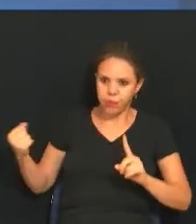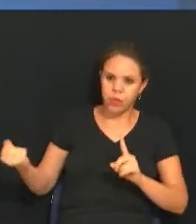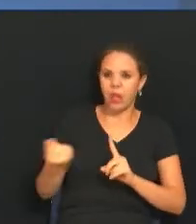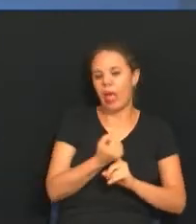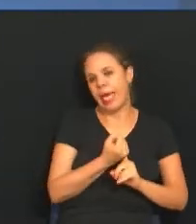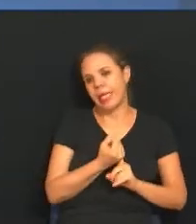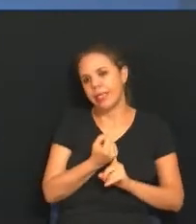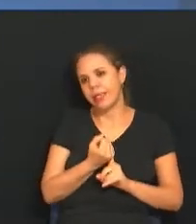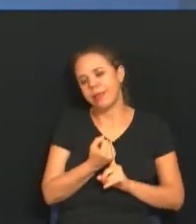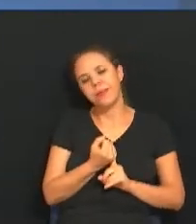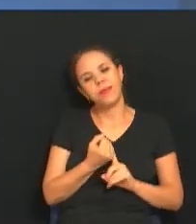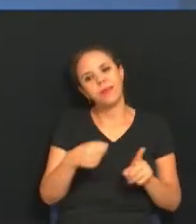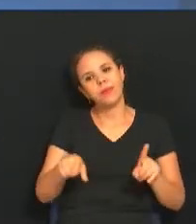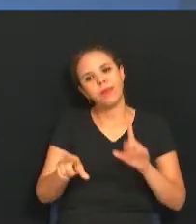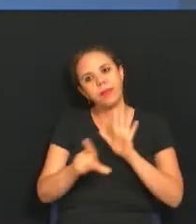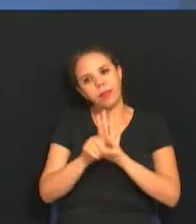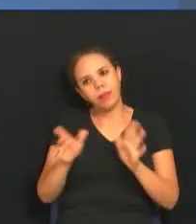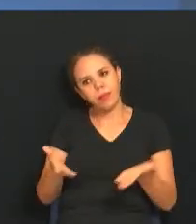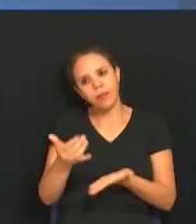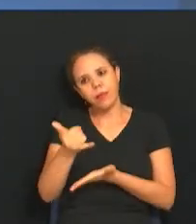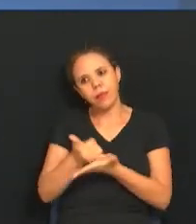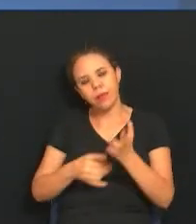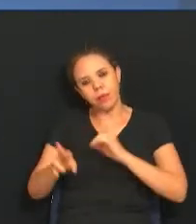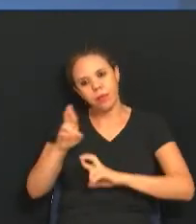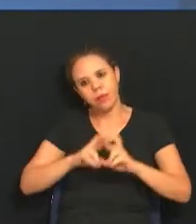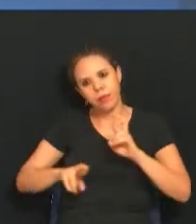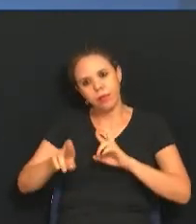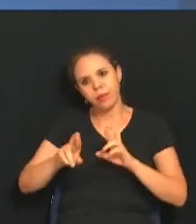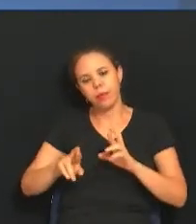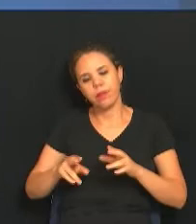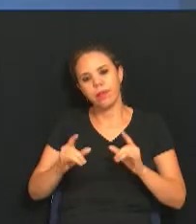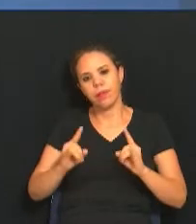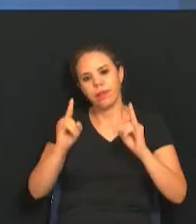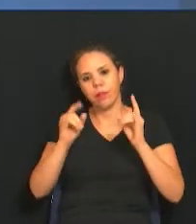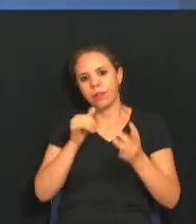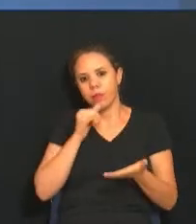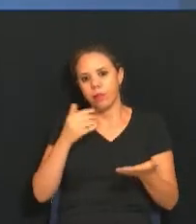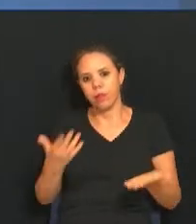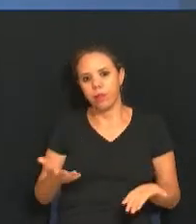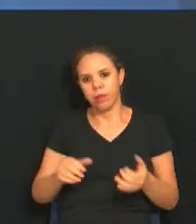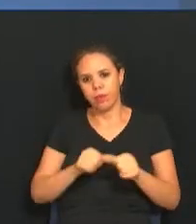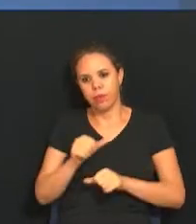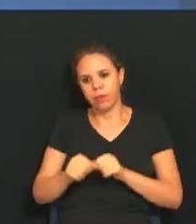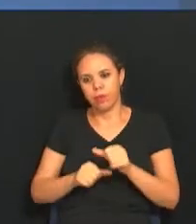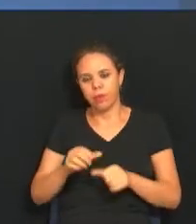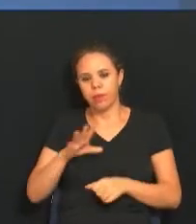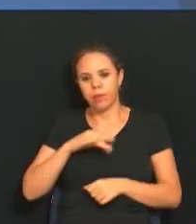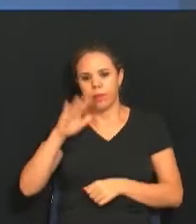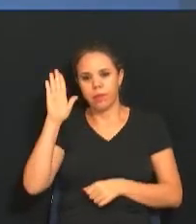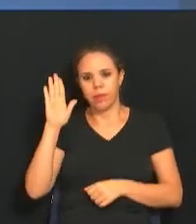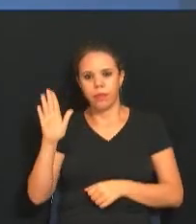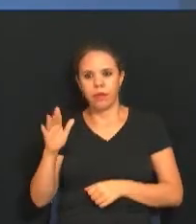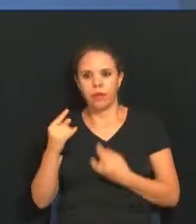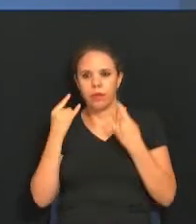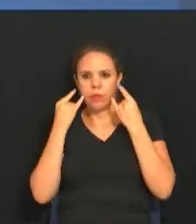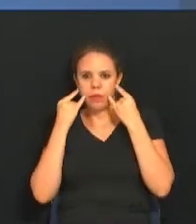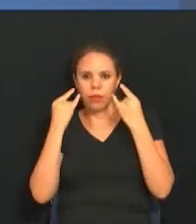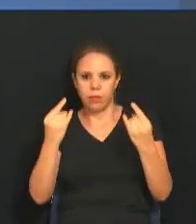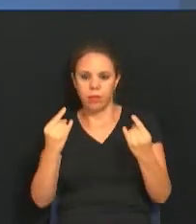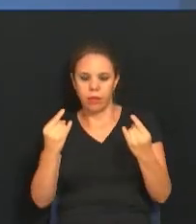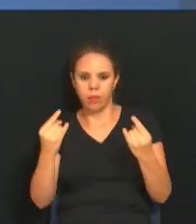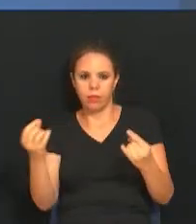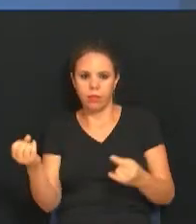como também a Lei de Incentivos Fiscais e a Lei dos Galpões, por exemplo, tornaram a cidade mais atrativa a